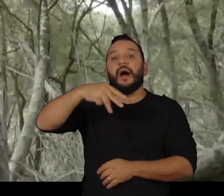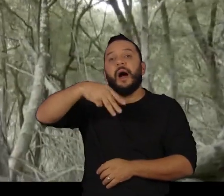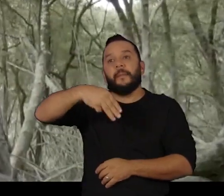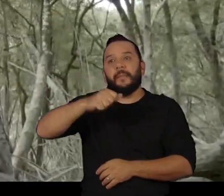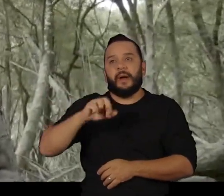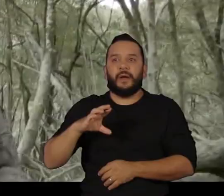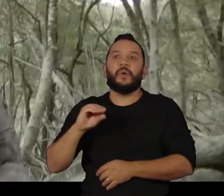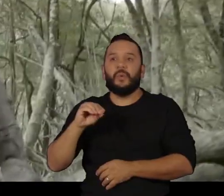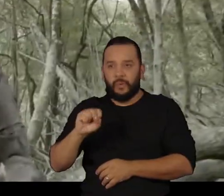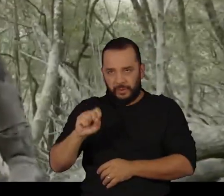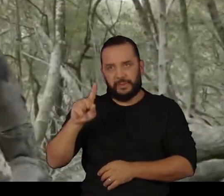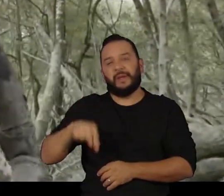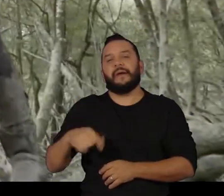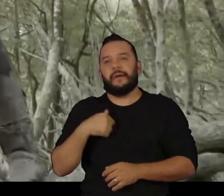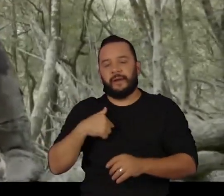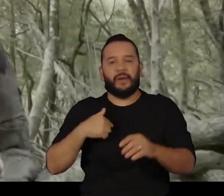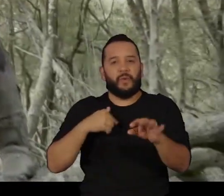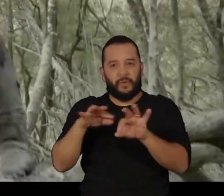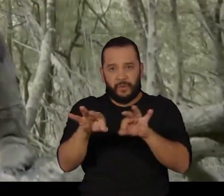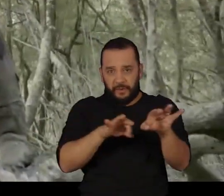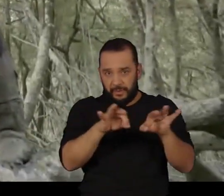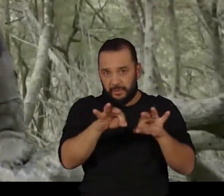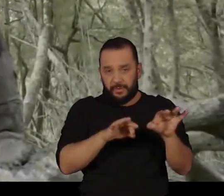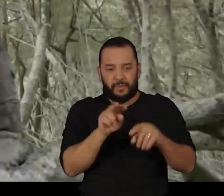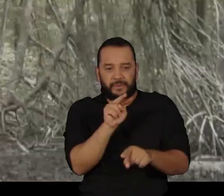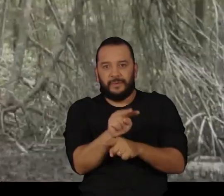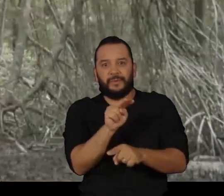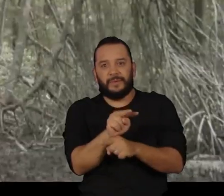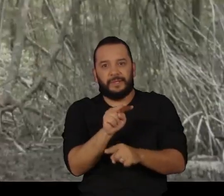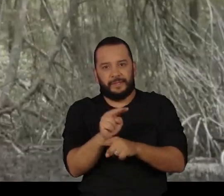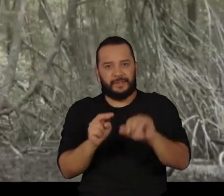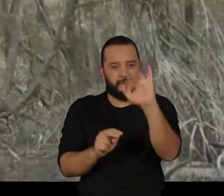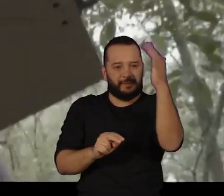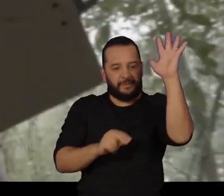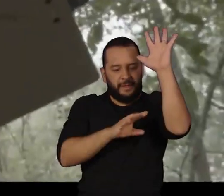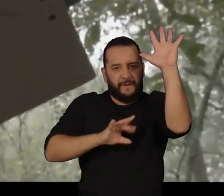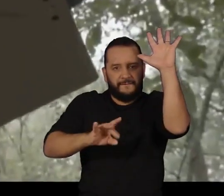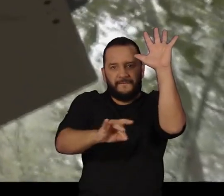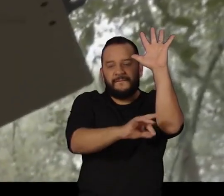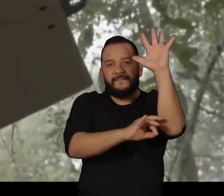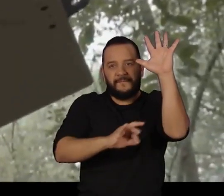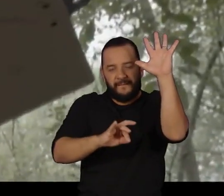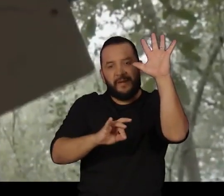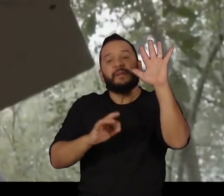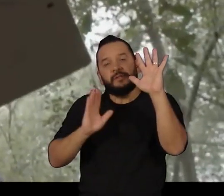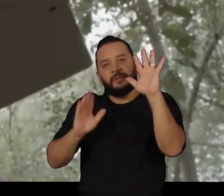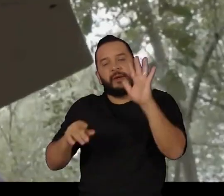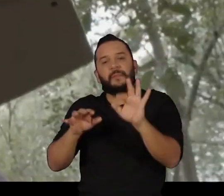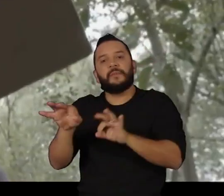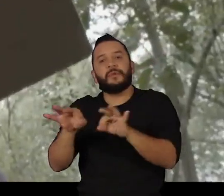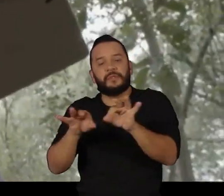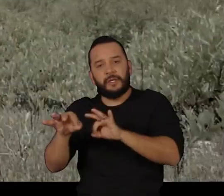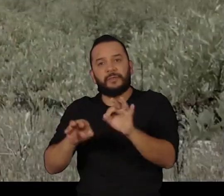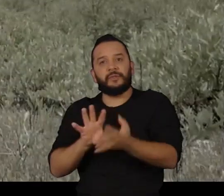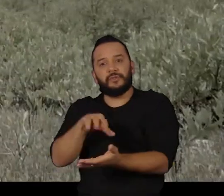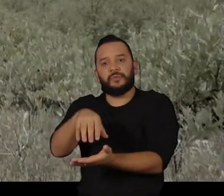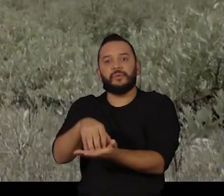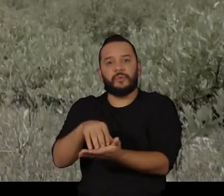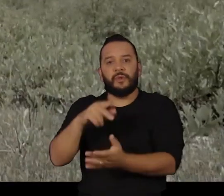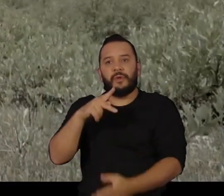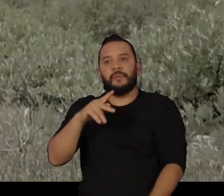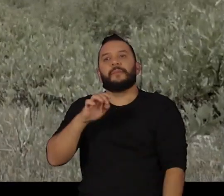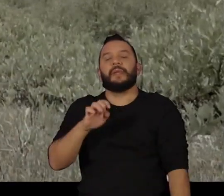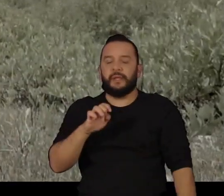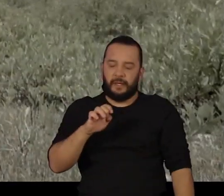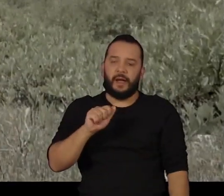da Amazônia, projeto socioambiental realizado pelo Instituto Peabiru e a Associação Sarambuí,